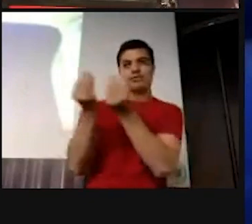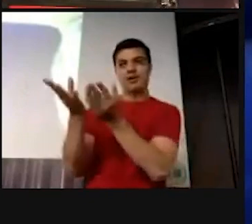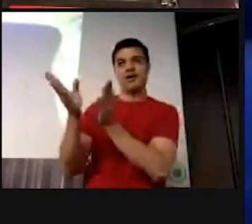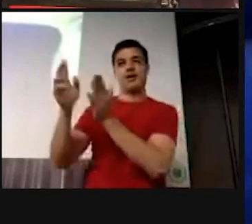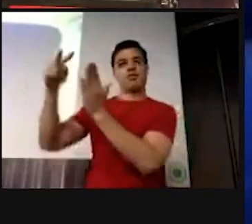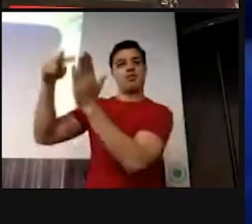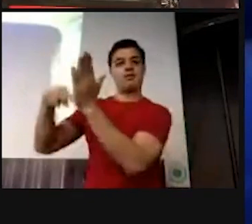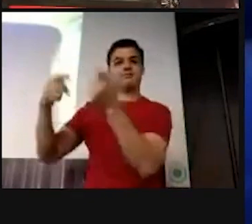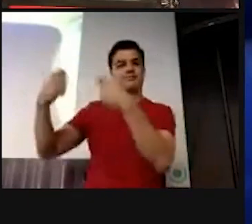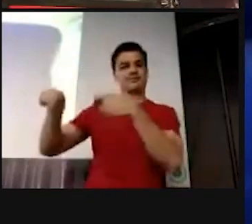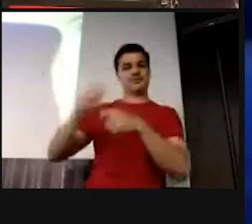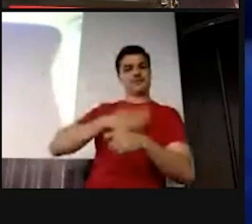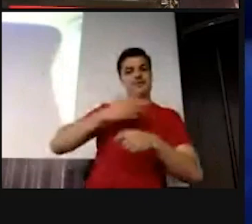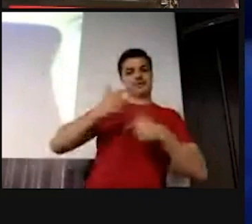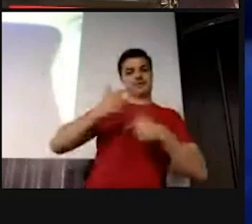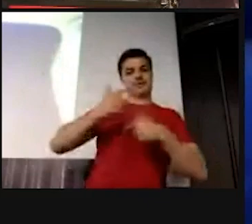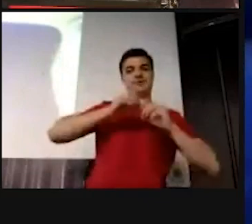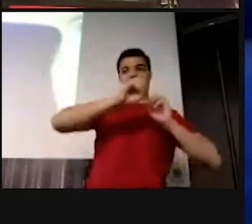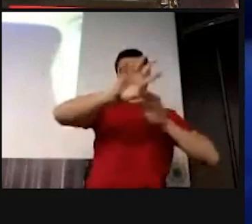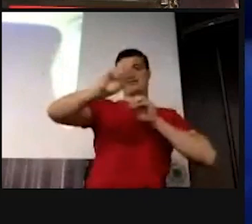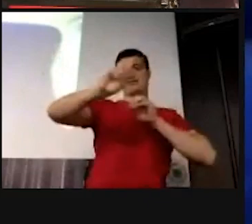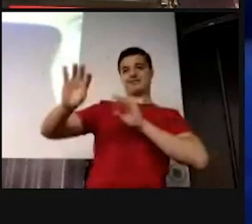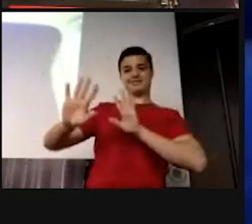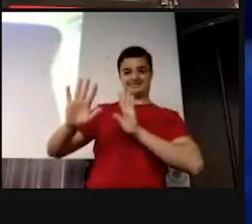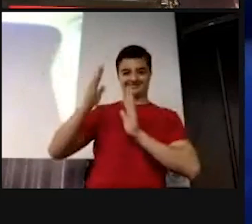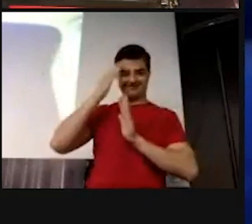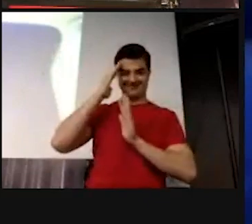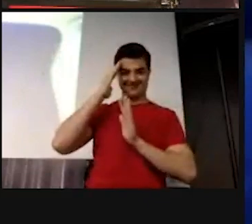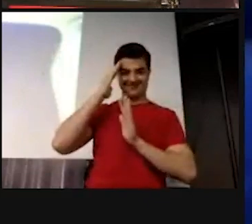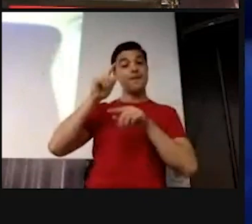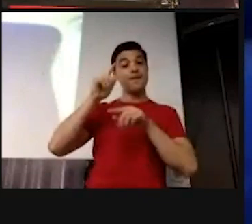a gente precisa muito colocar essa máscara,